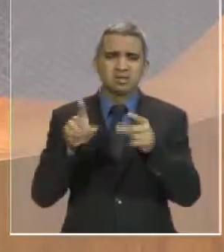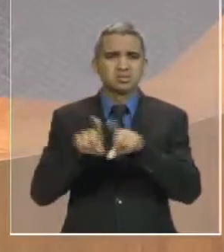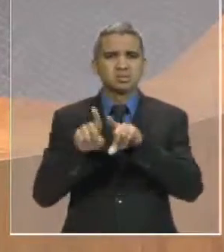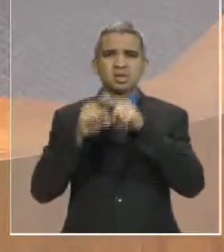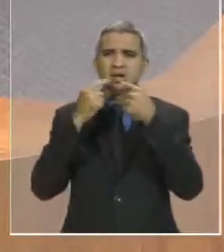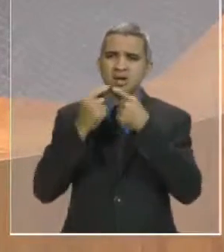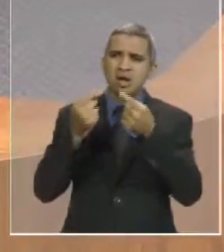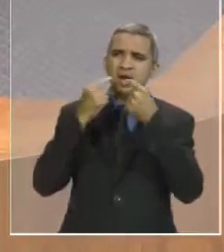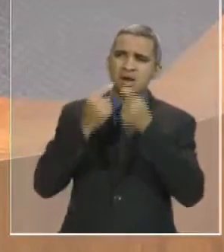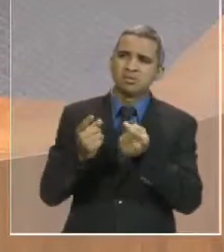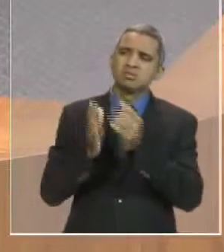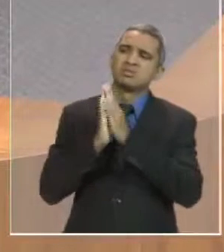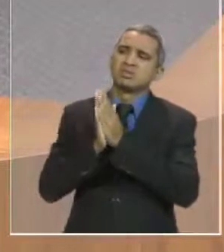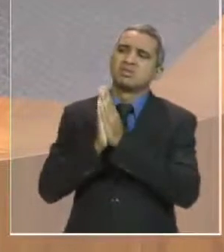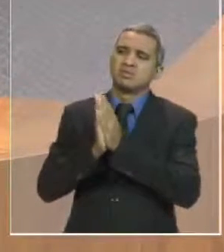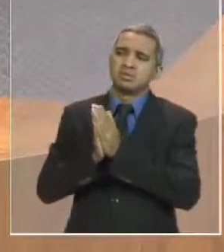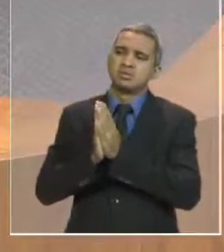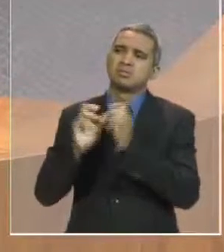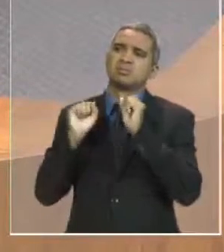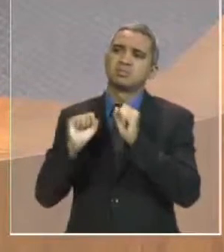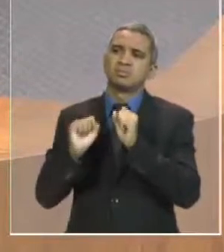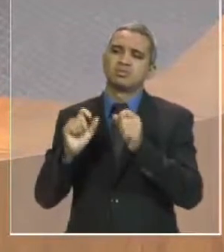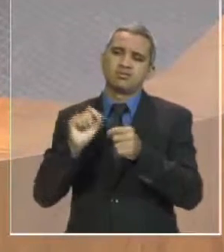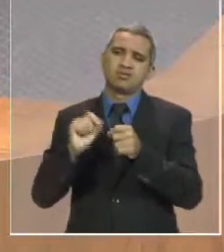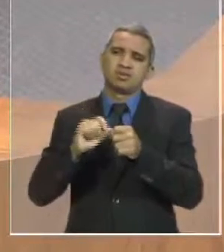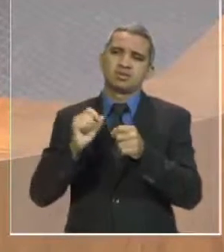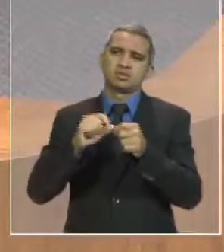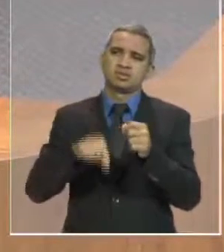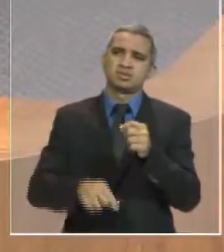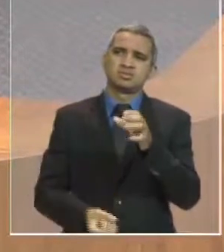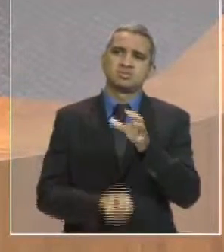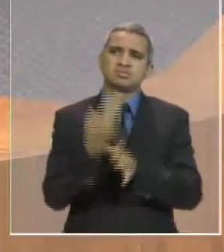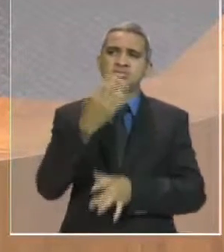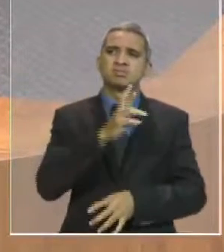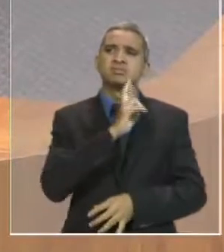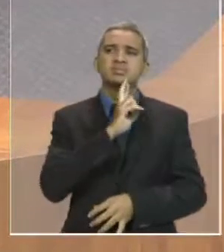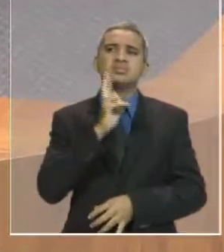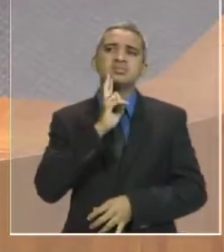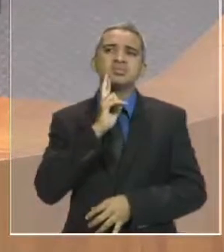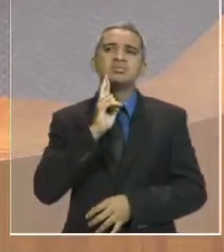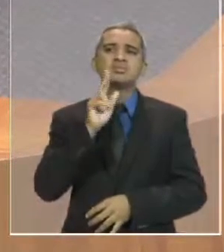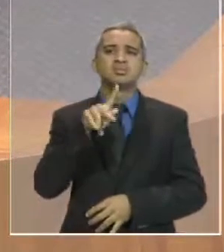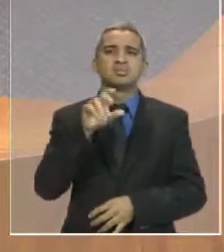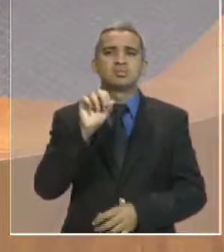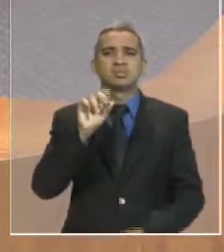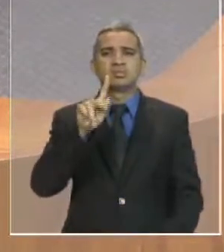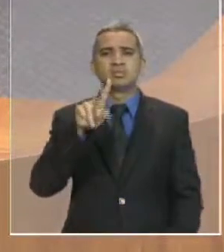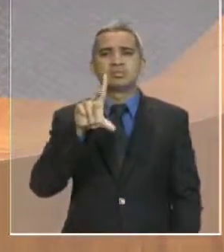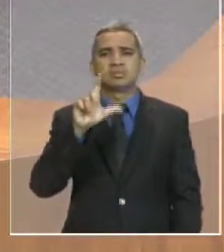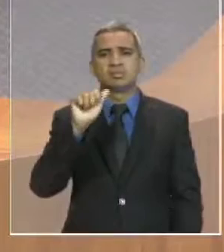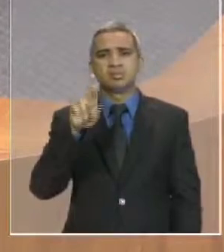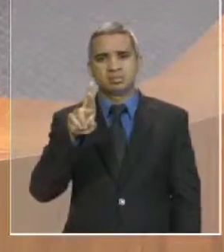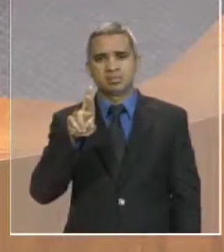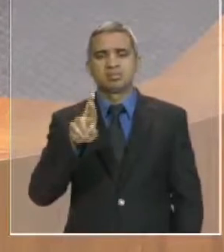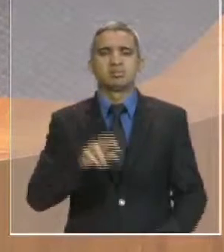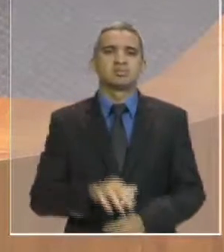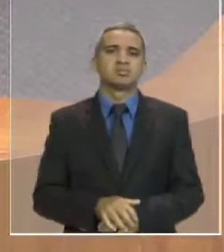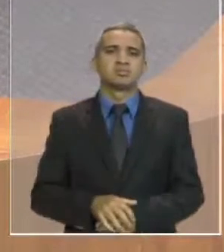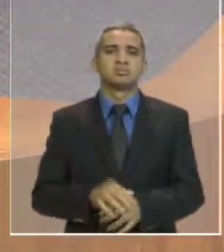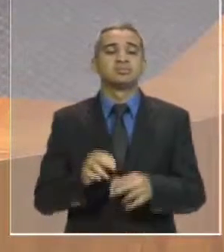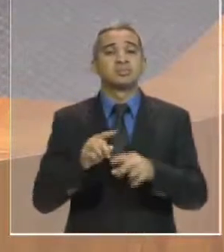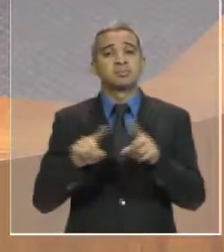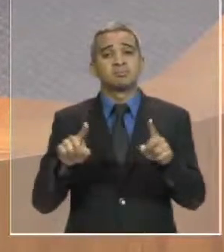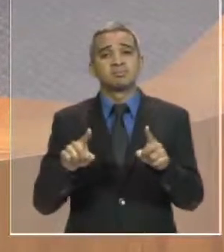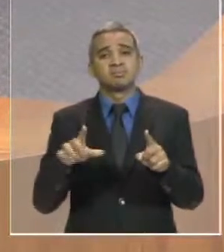a instalação de um restaurante popular. Mas é um município com a quantidade